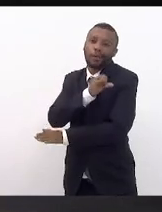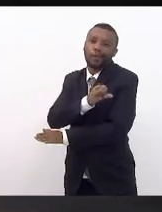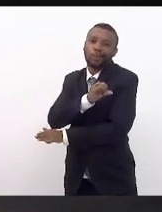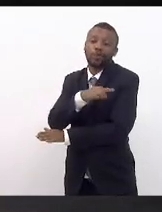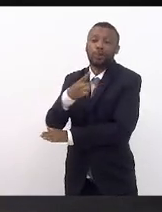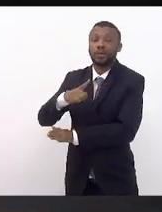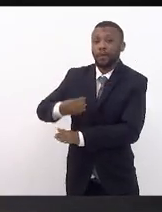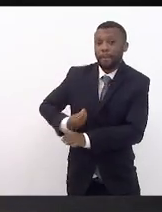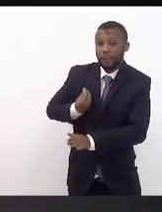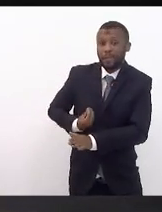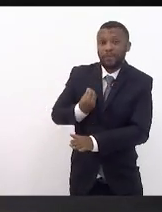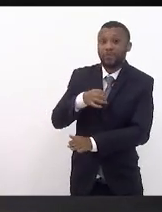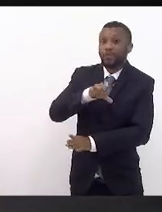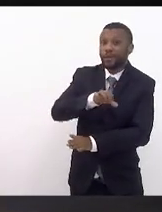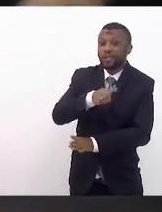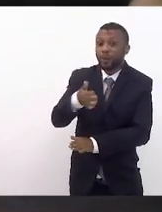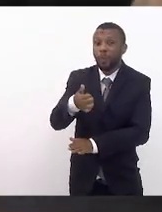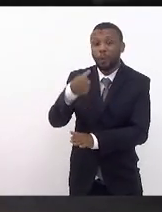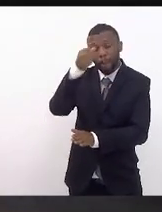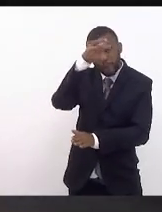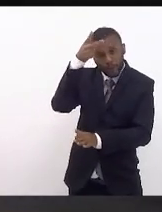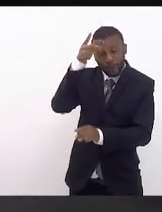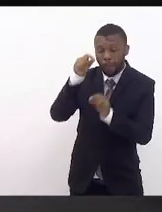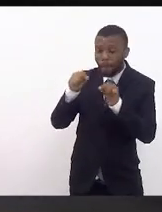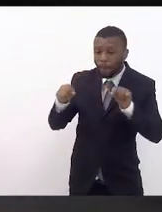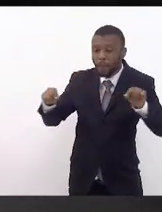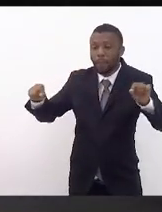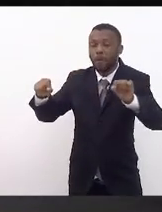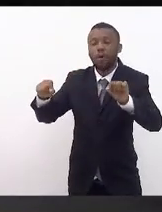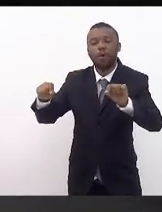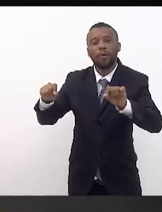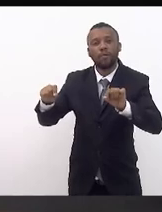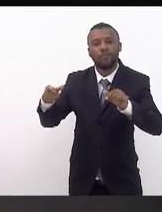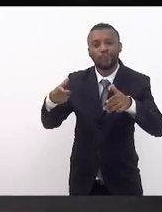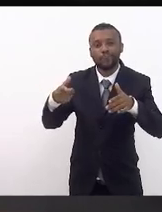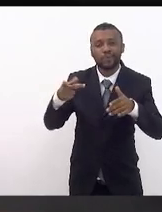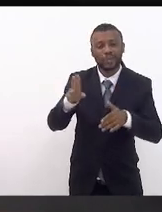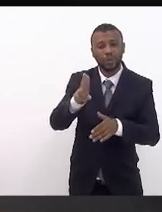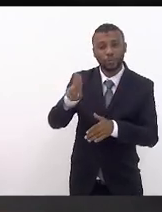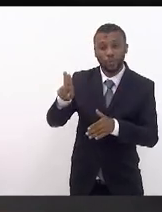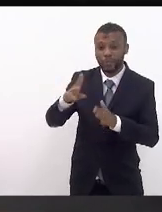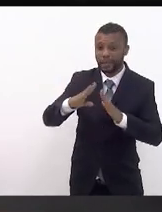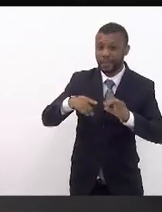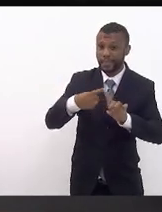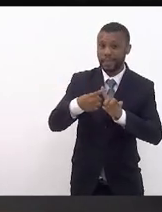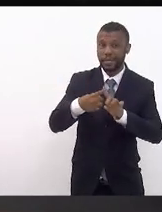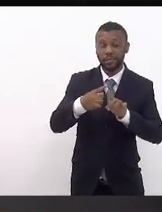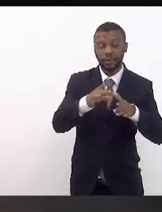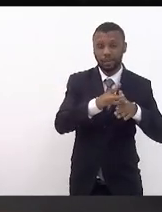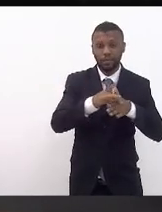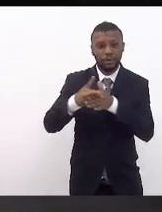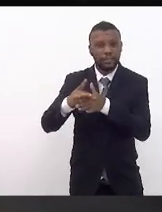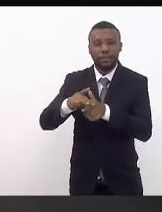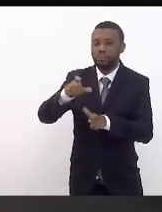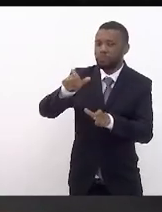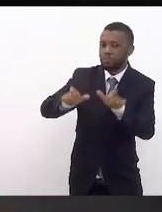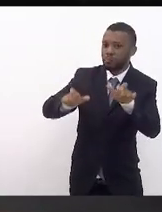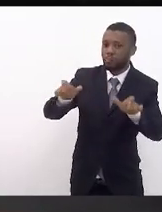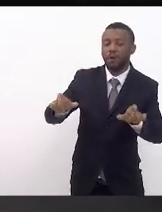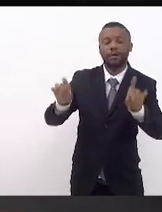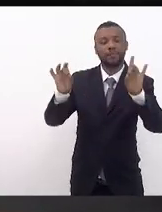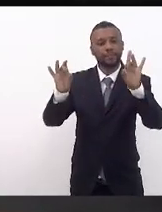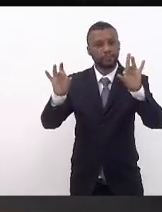nos 91 municípios, em nome dessas igrejas, de todos os nossos líderes e, de modo especial, do